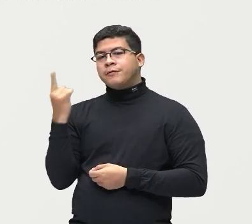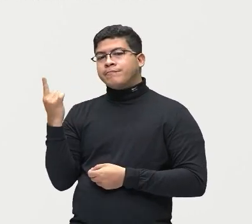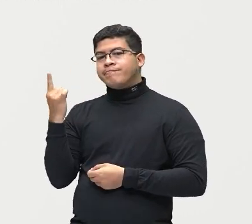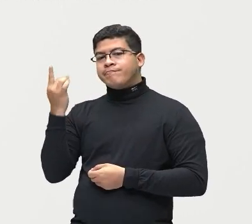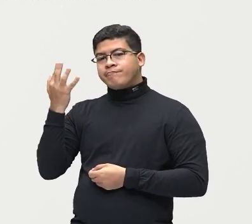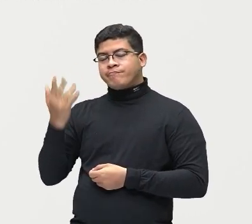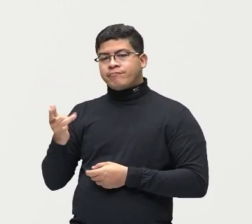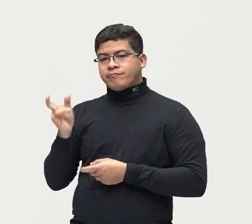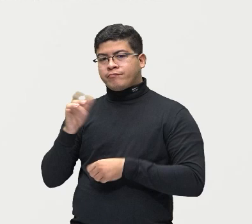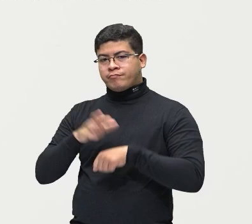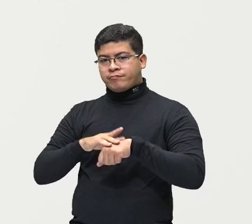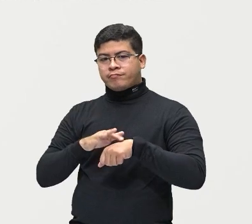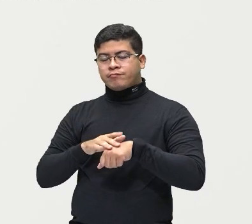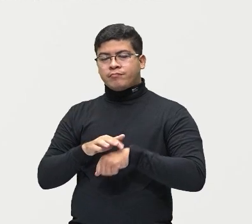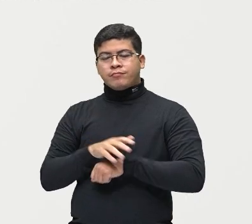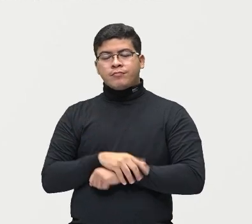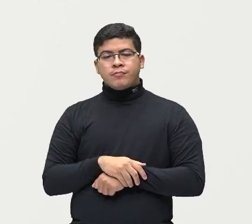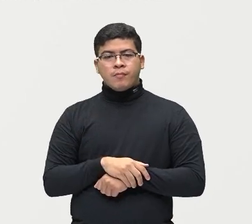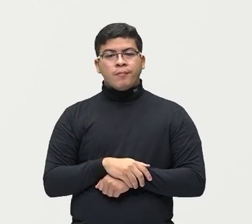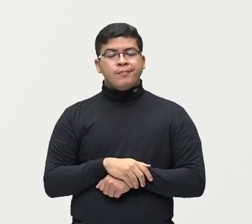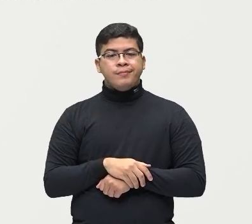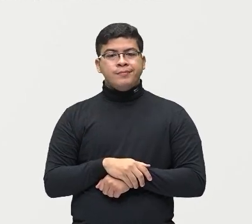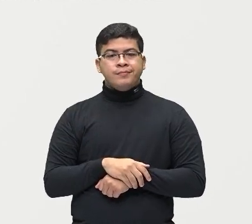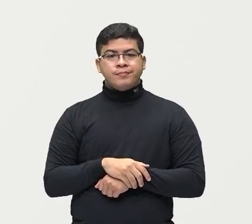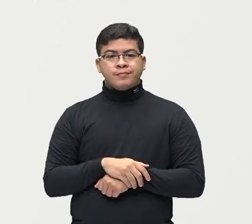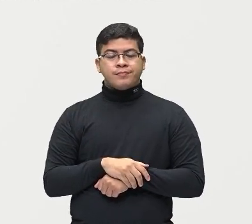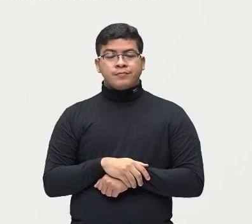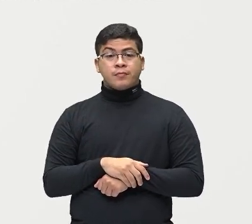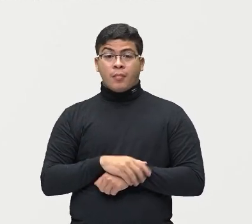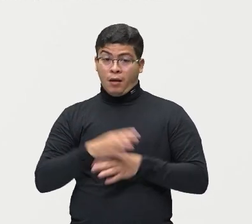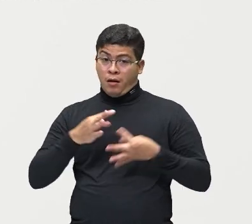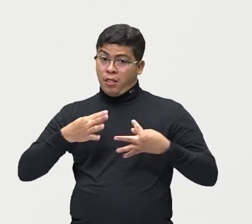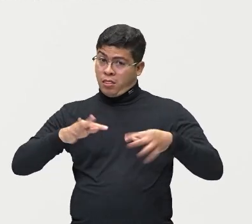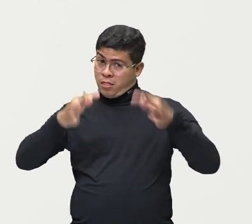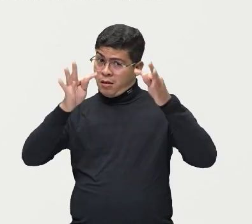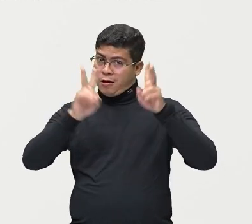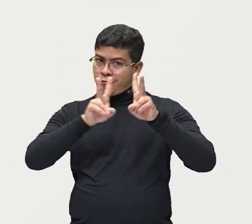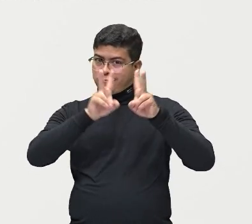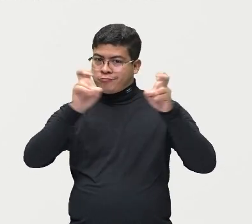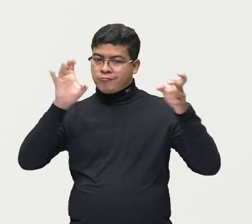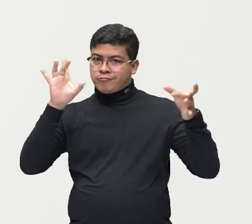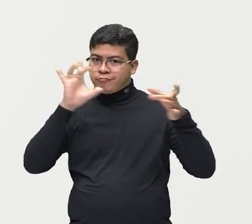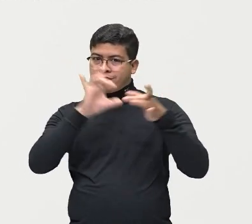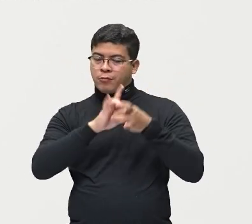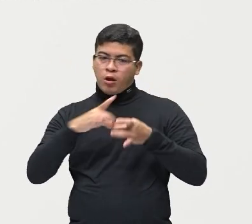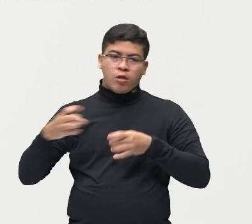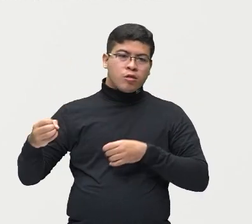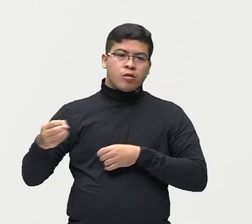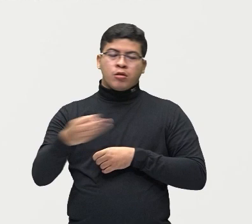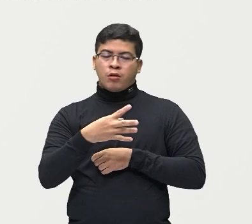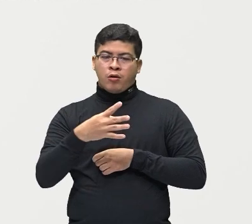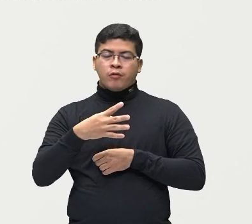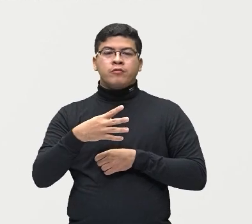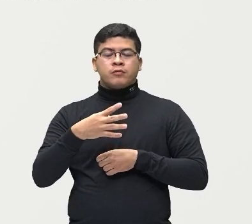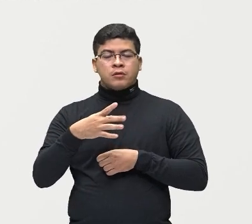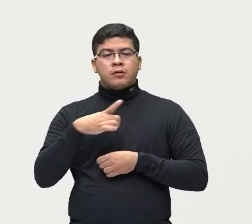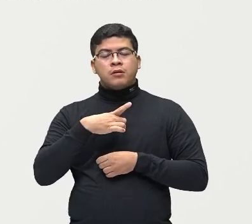e influenza. E aí, falando em tecnologia, né, falando de novas vacinas, a